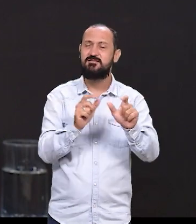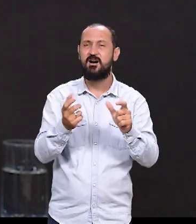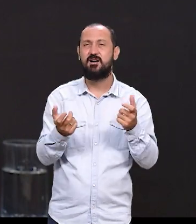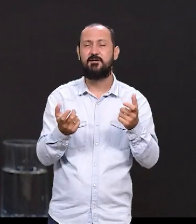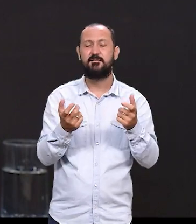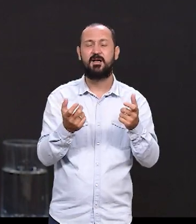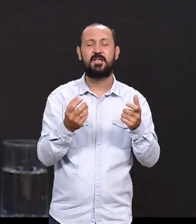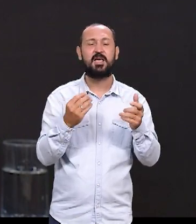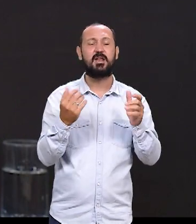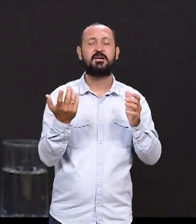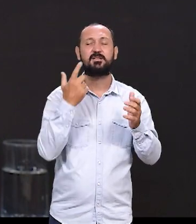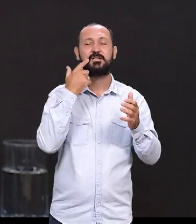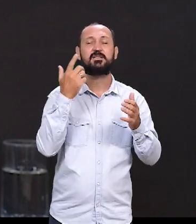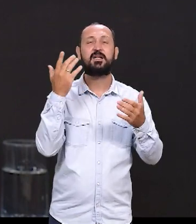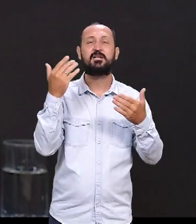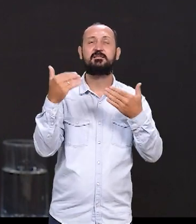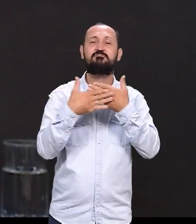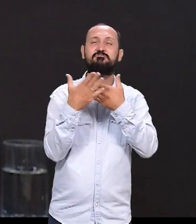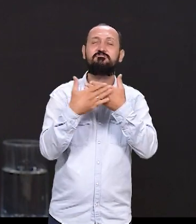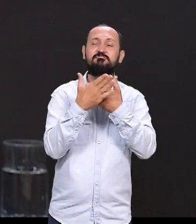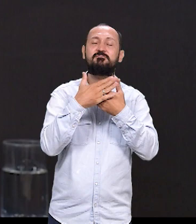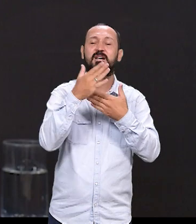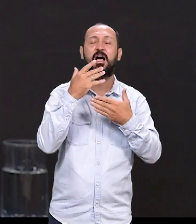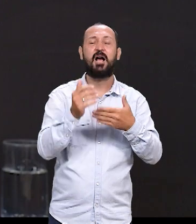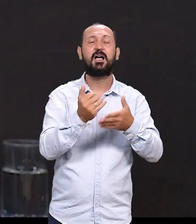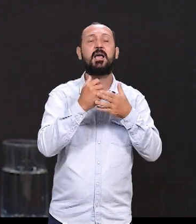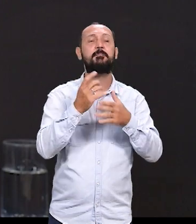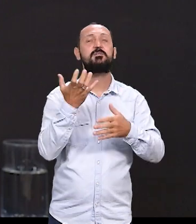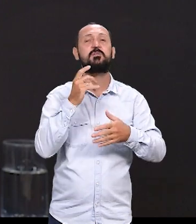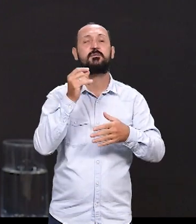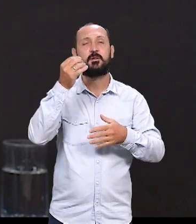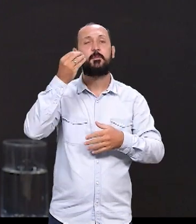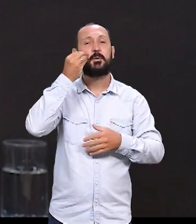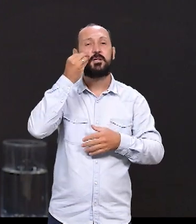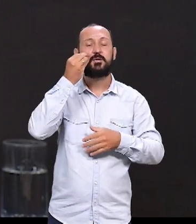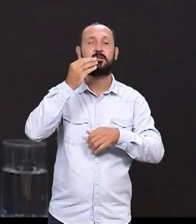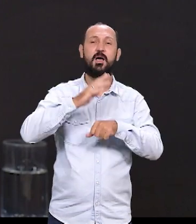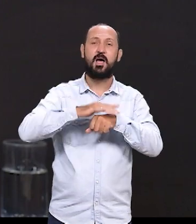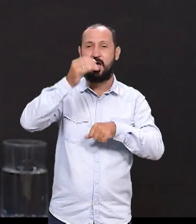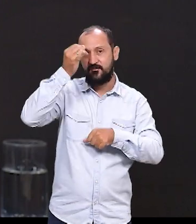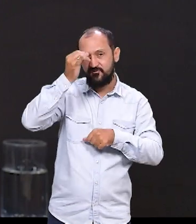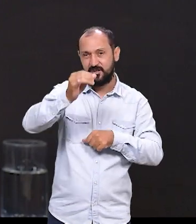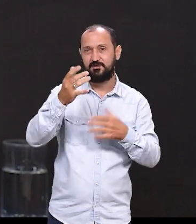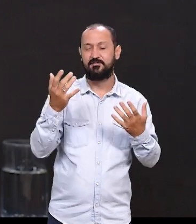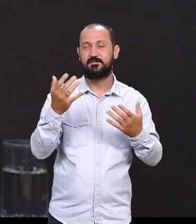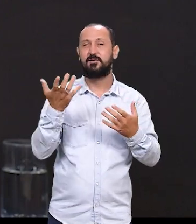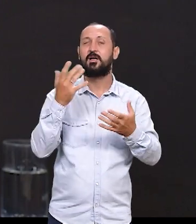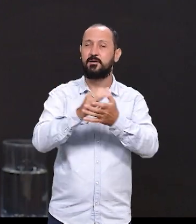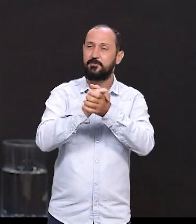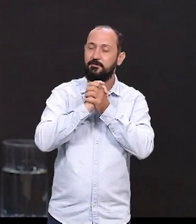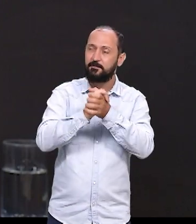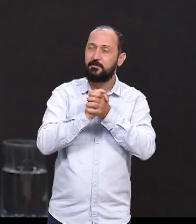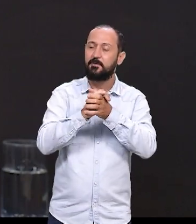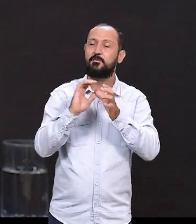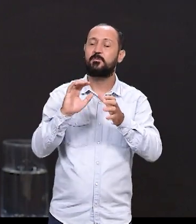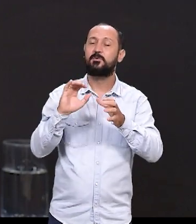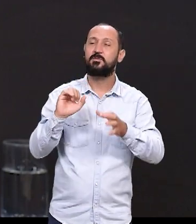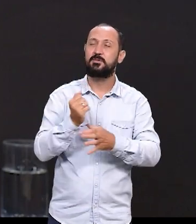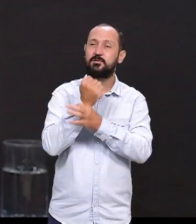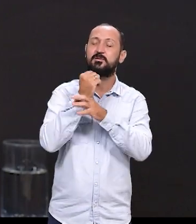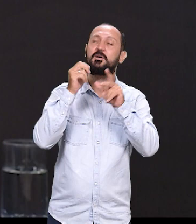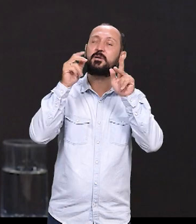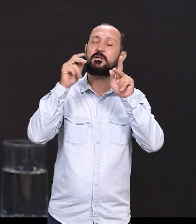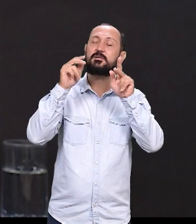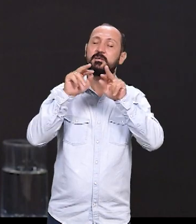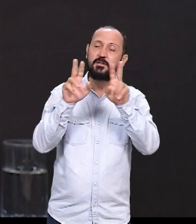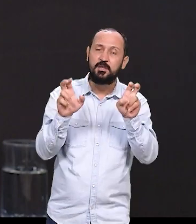aquelas aqueles jargões aquelas eh desinformações que e impedem com que as pessoas busquem a prevenção então deixo aqui Meus parabéns para